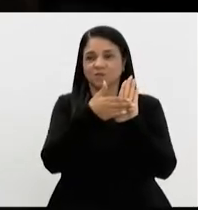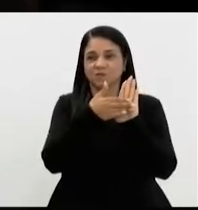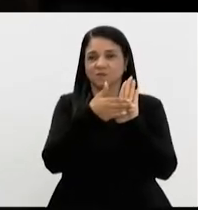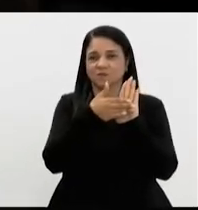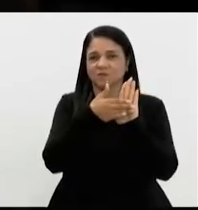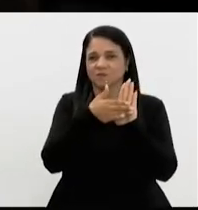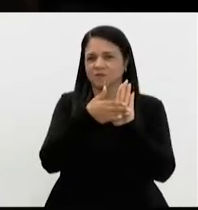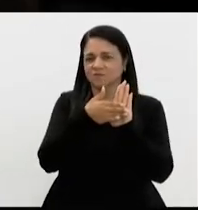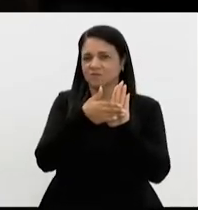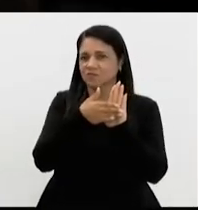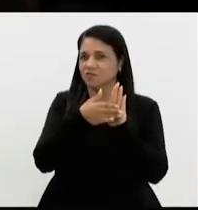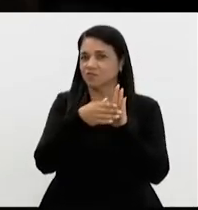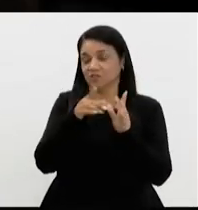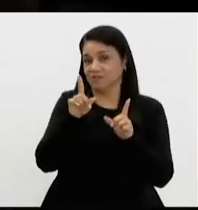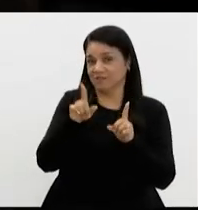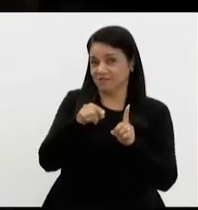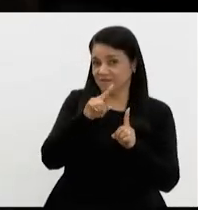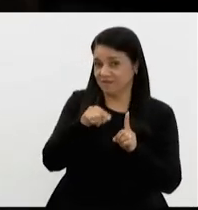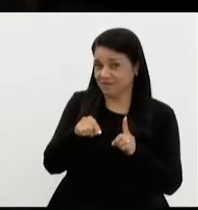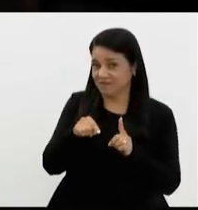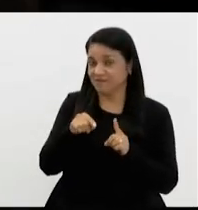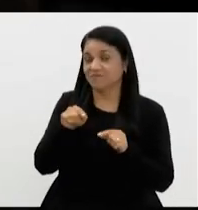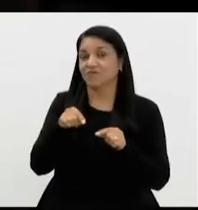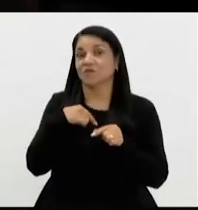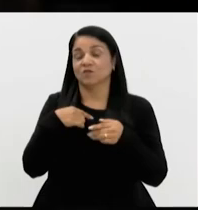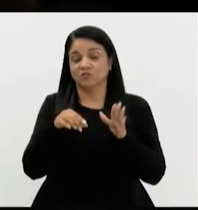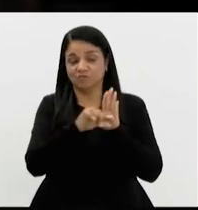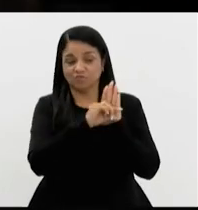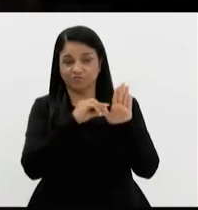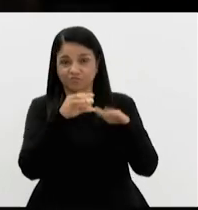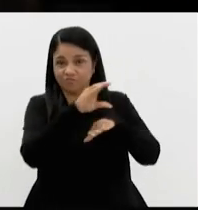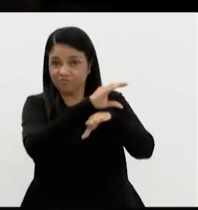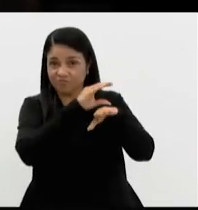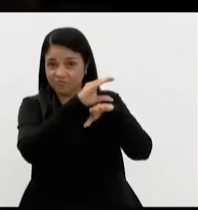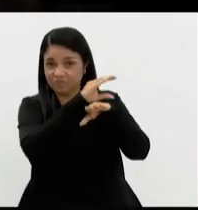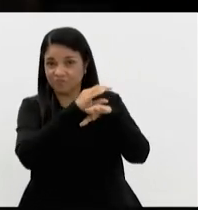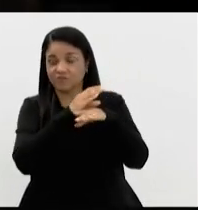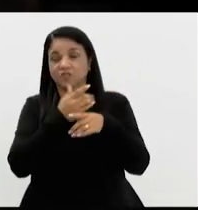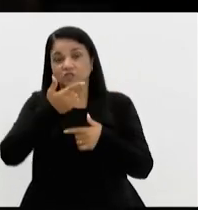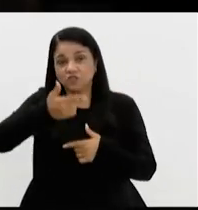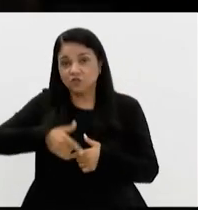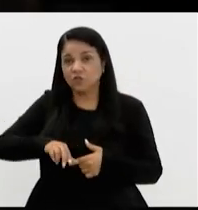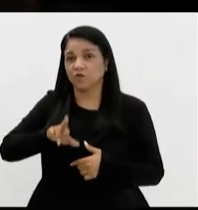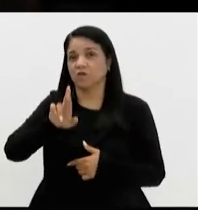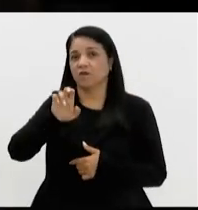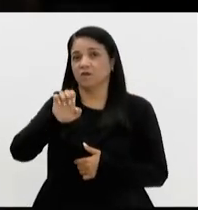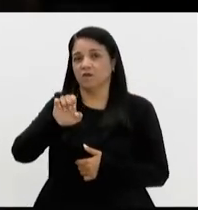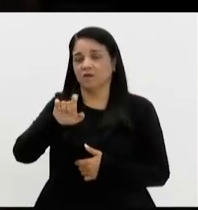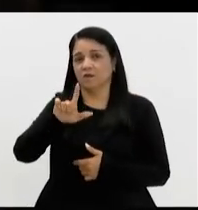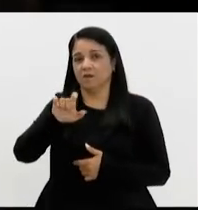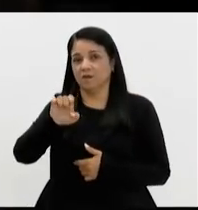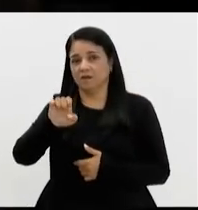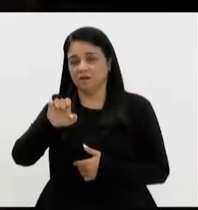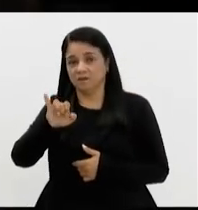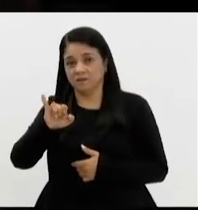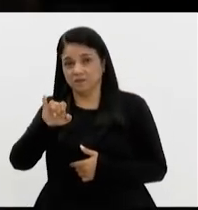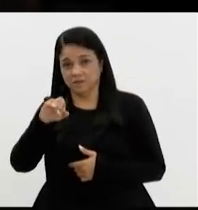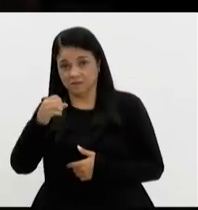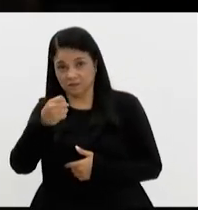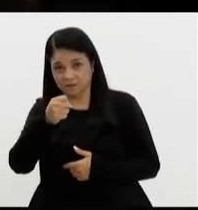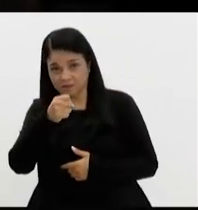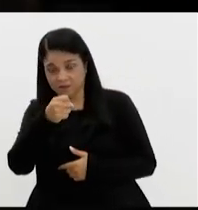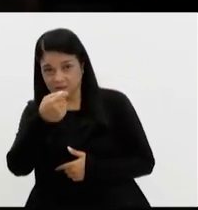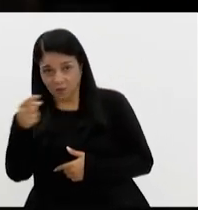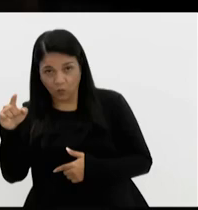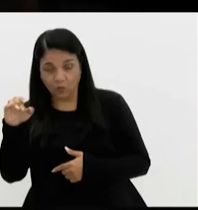hipótese que hoje está na Constituição Brasileira de haver reeleições é para dizer que esse tema é muito quente